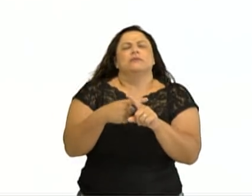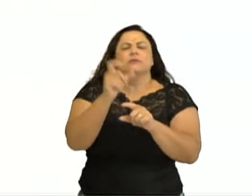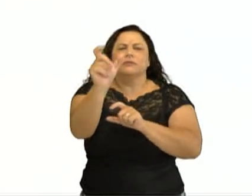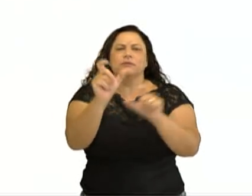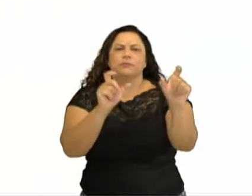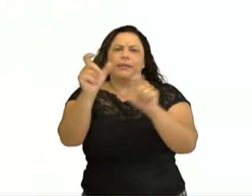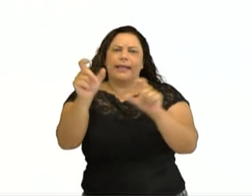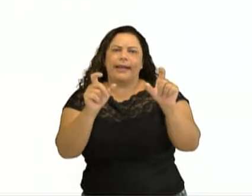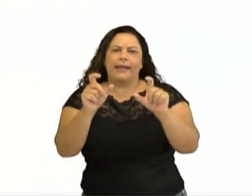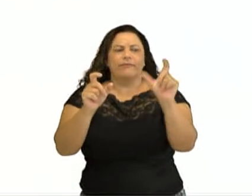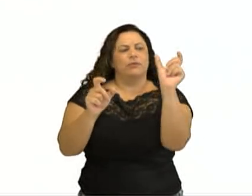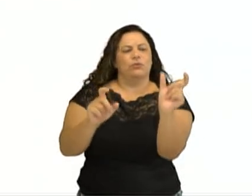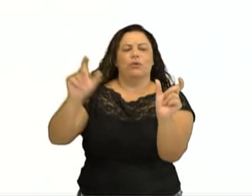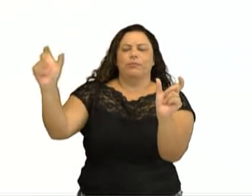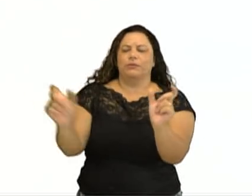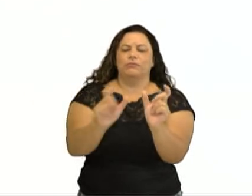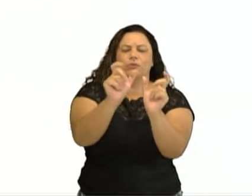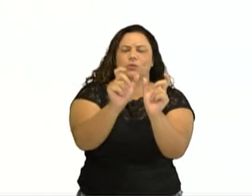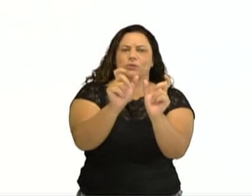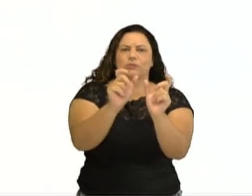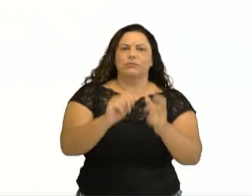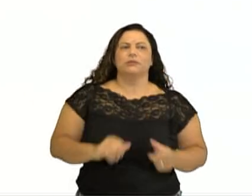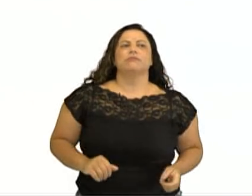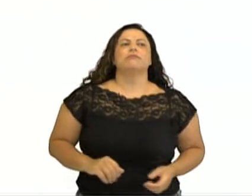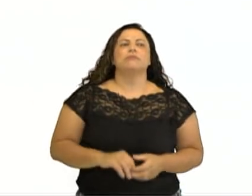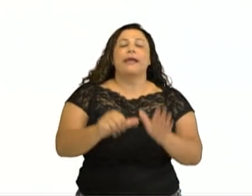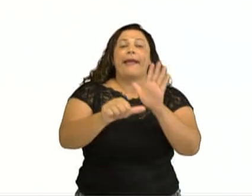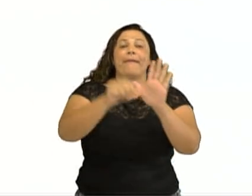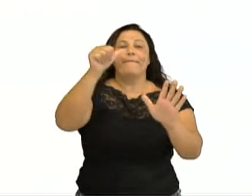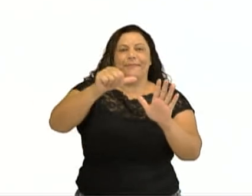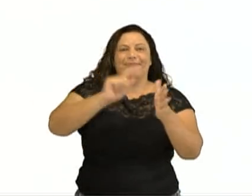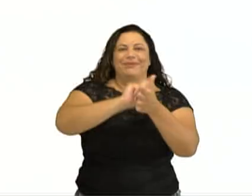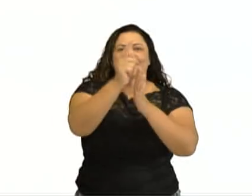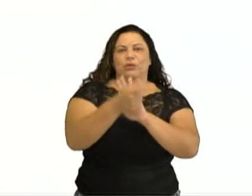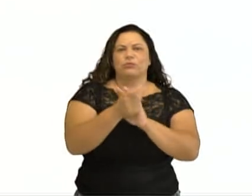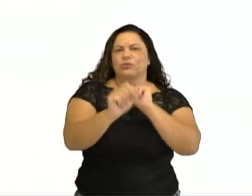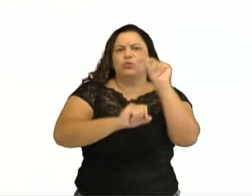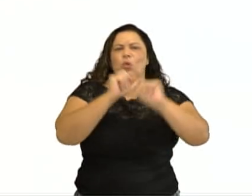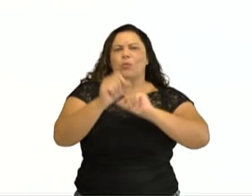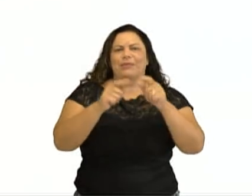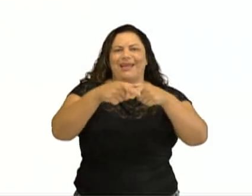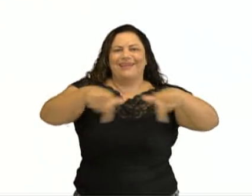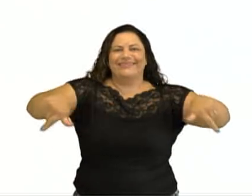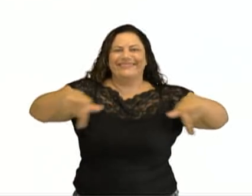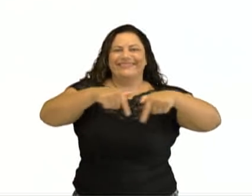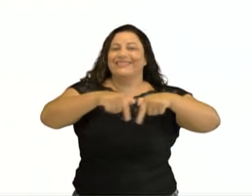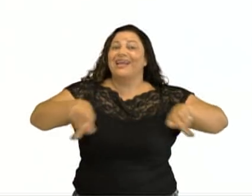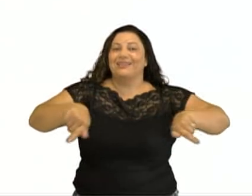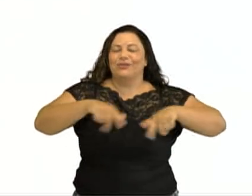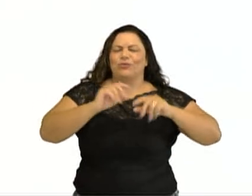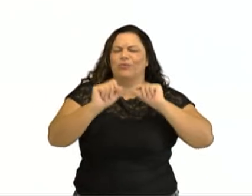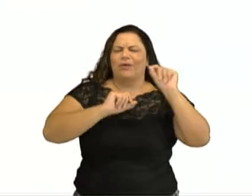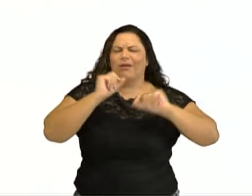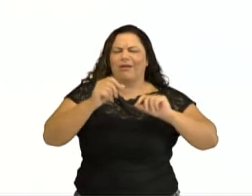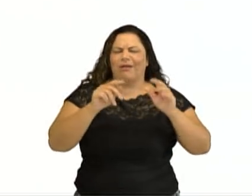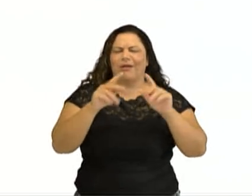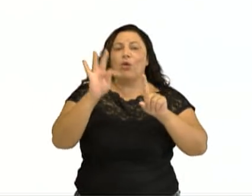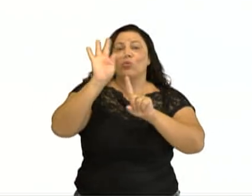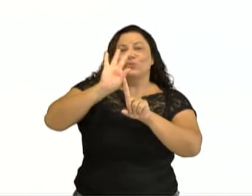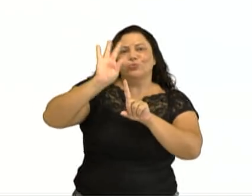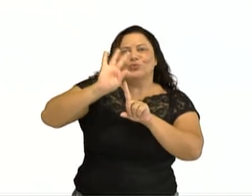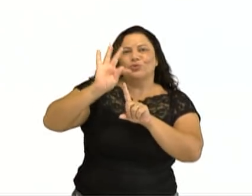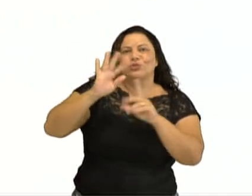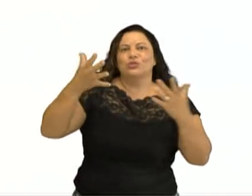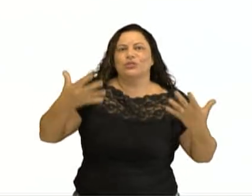A primeira palavra é o nome, que vai ser o gênero desse animal. Lembra quando eu te falei lá